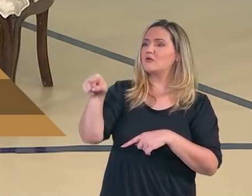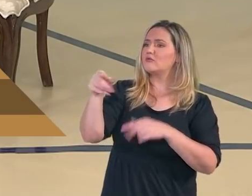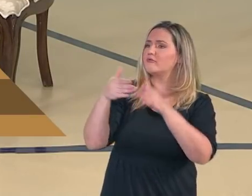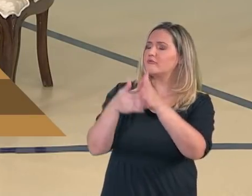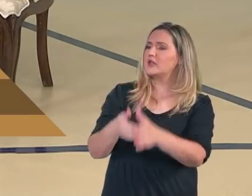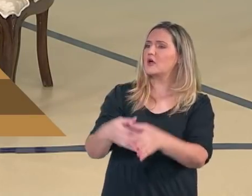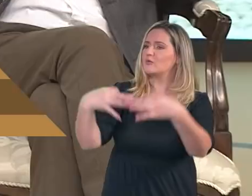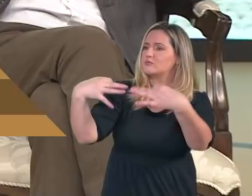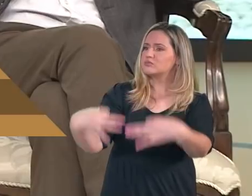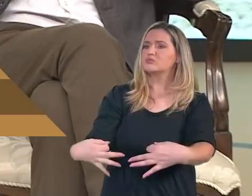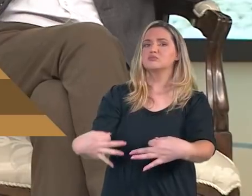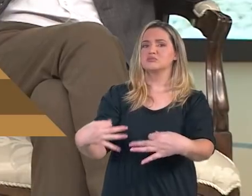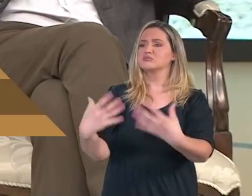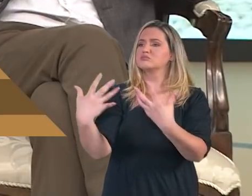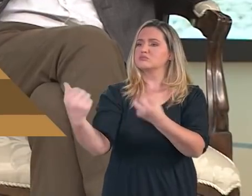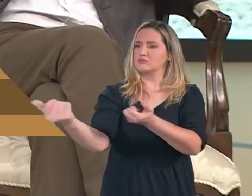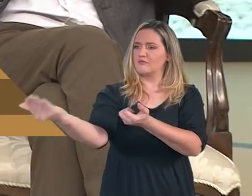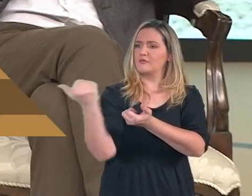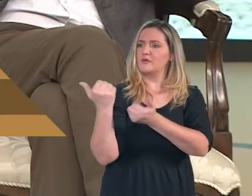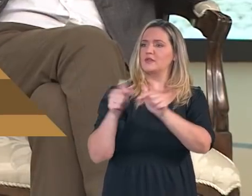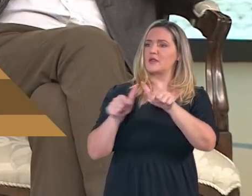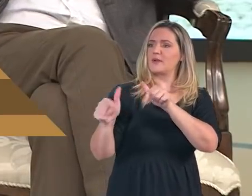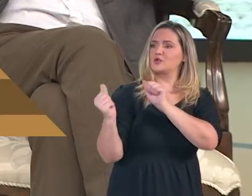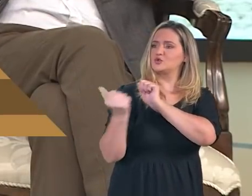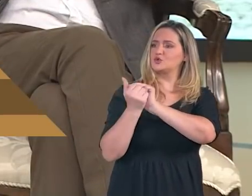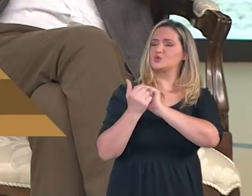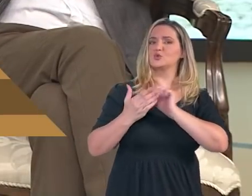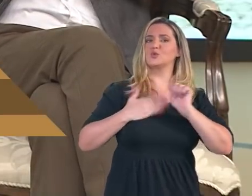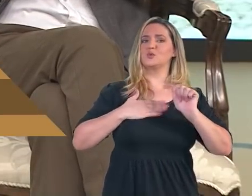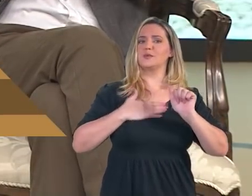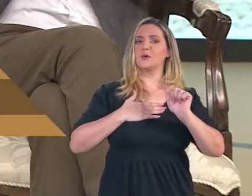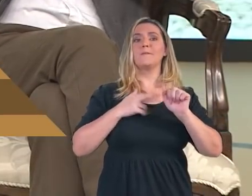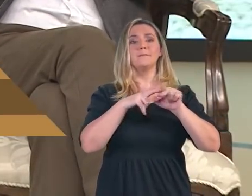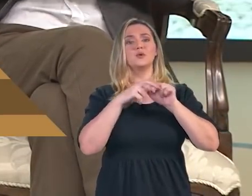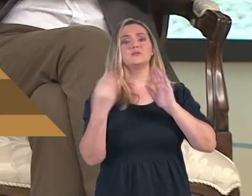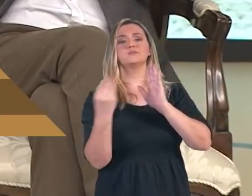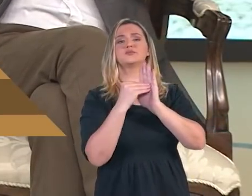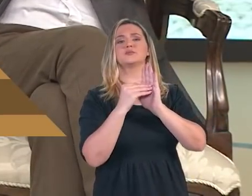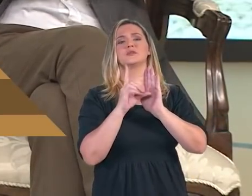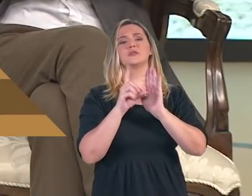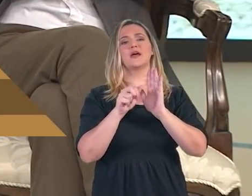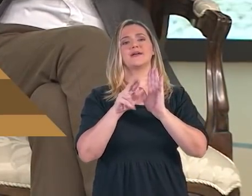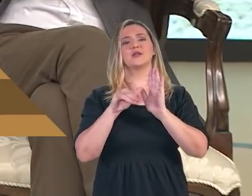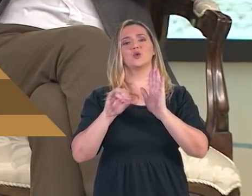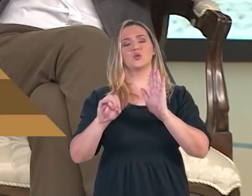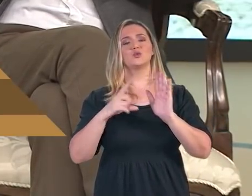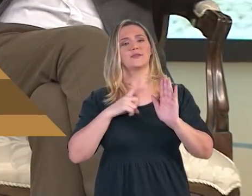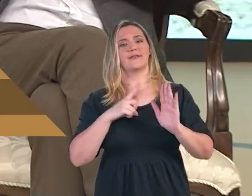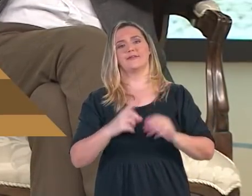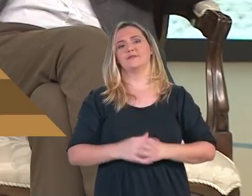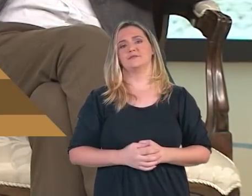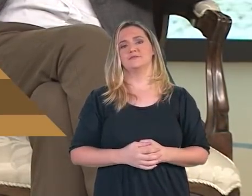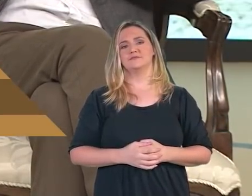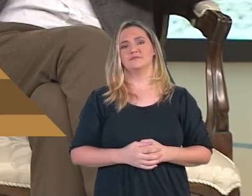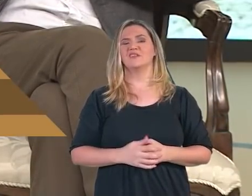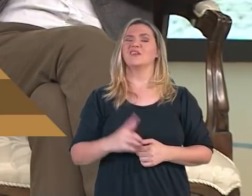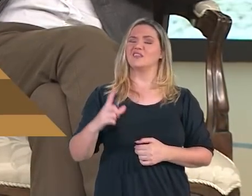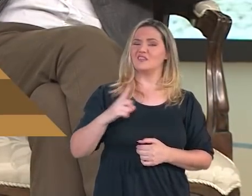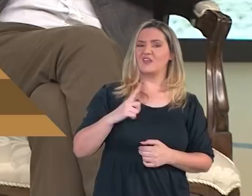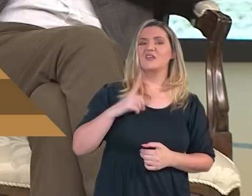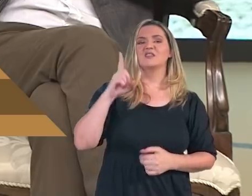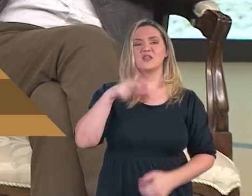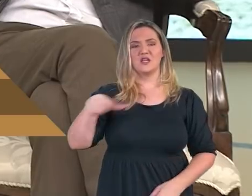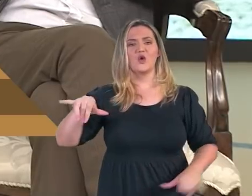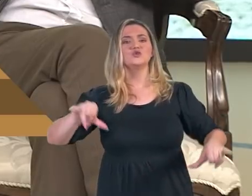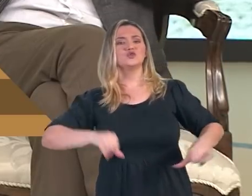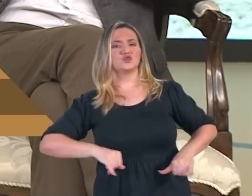hebreu. E note uma coisa a mais. Embora Daniel tenha enfrentado a hostilidade, por exemplo, de alguns políticos que